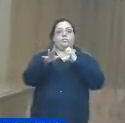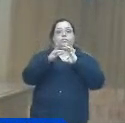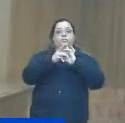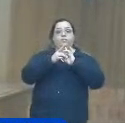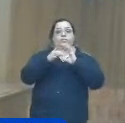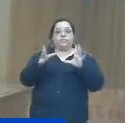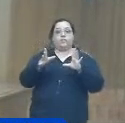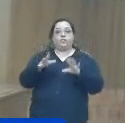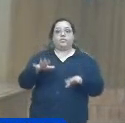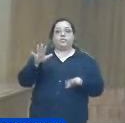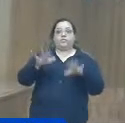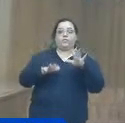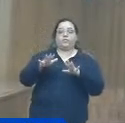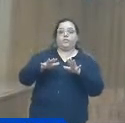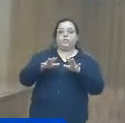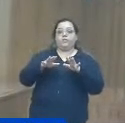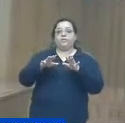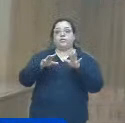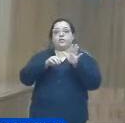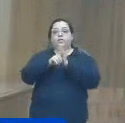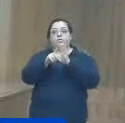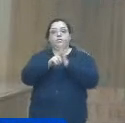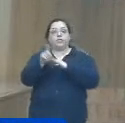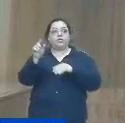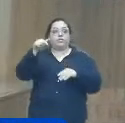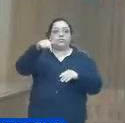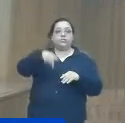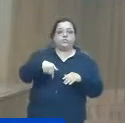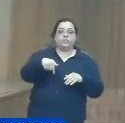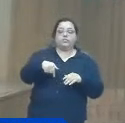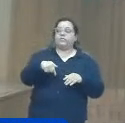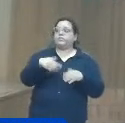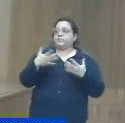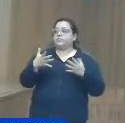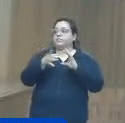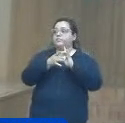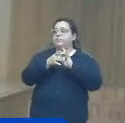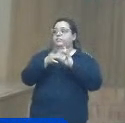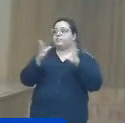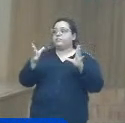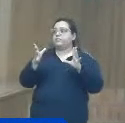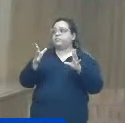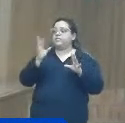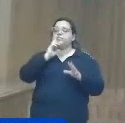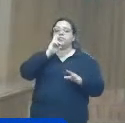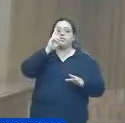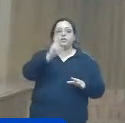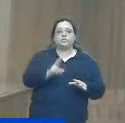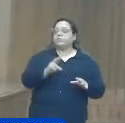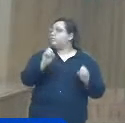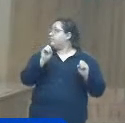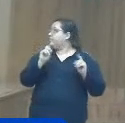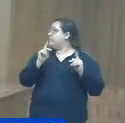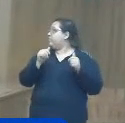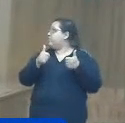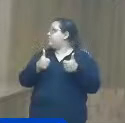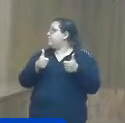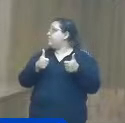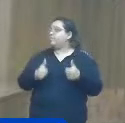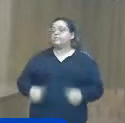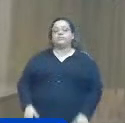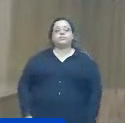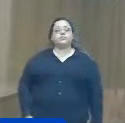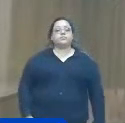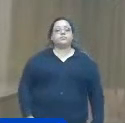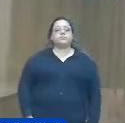que tem algumas perguntas aqui que eu fico à disposição para assim, para responder. Eu